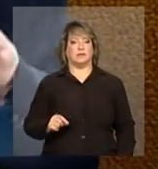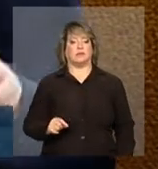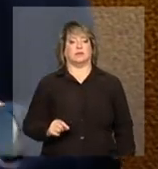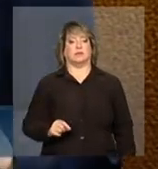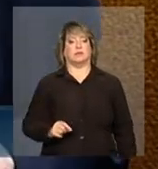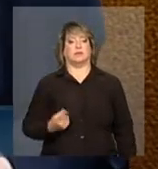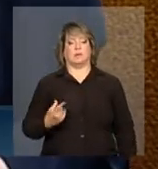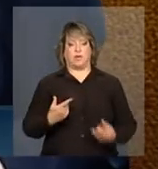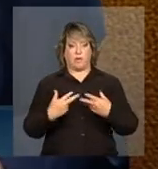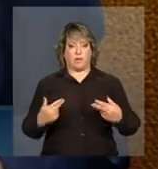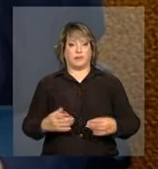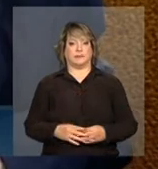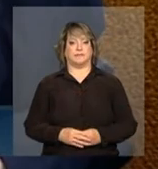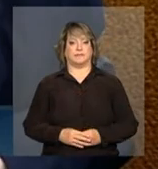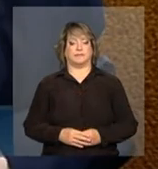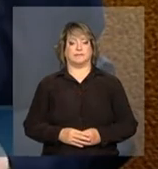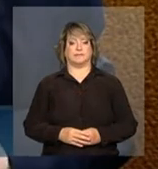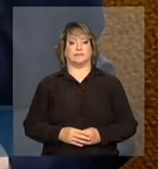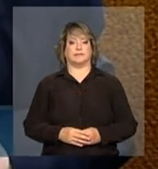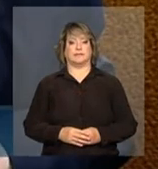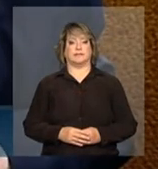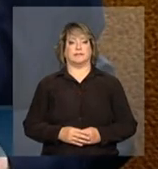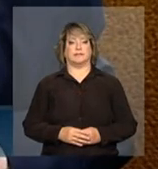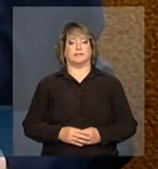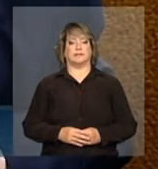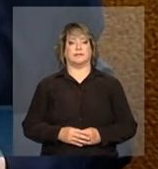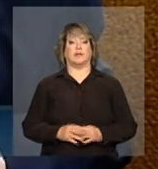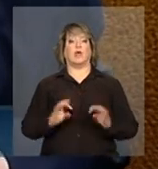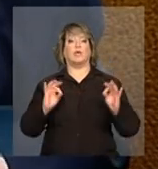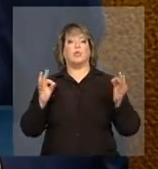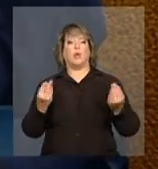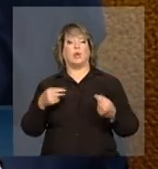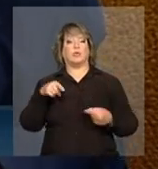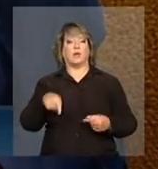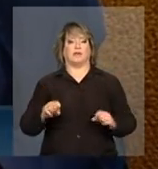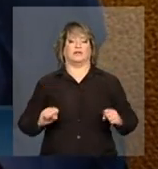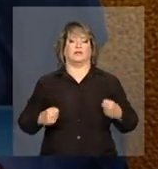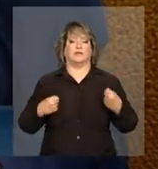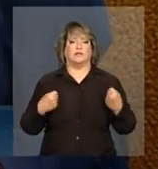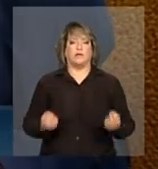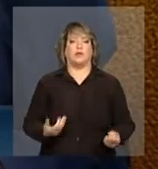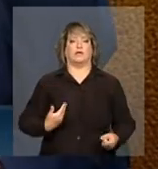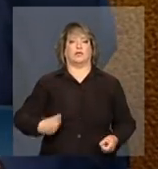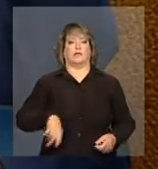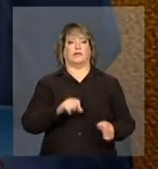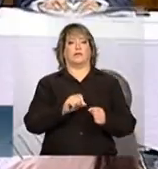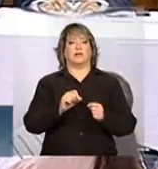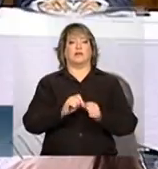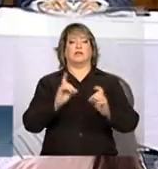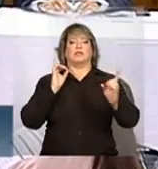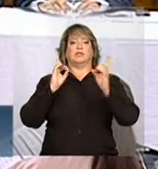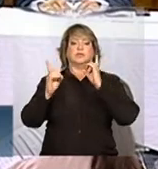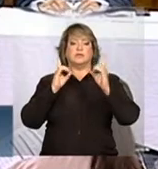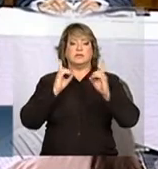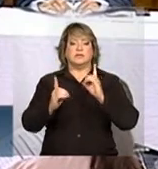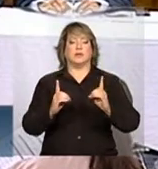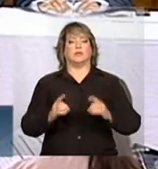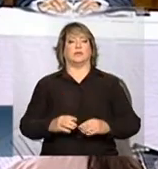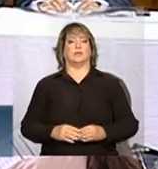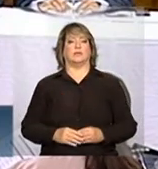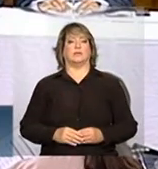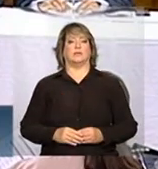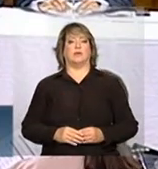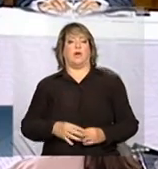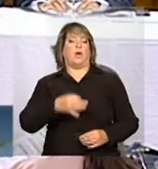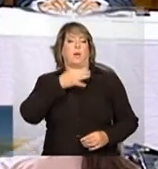o seguinte, que todo esse esforço que nós estamos fazendo de discussão, né,